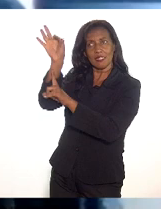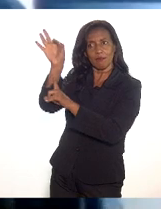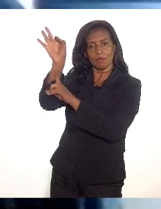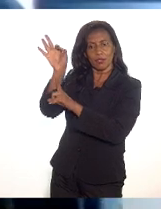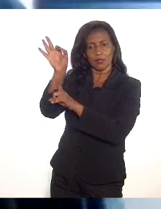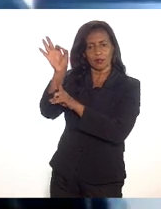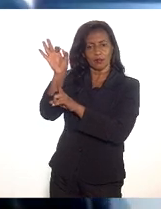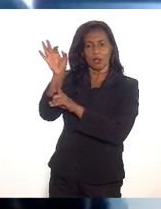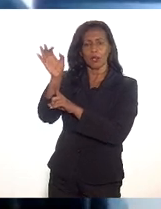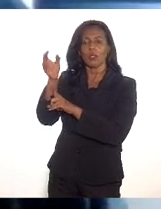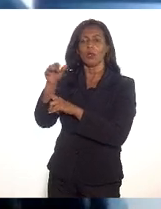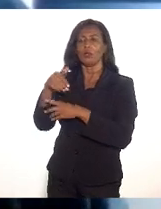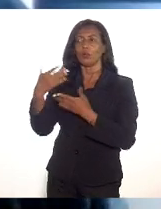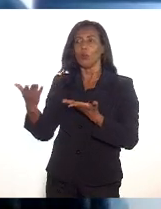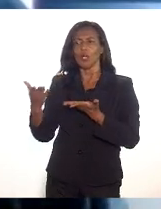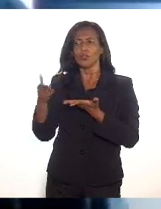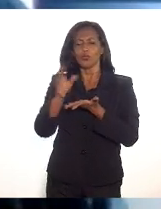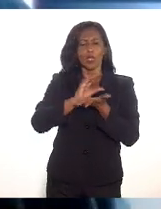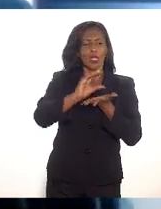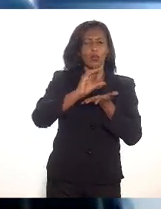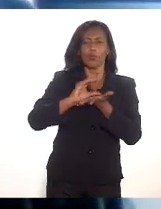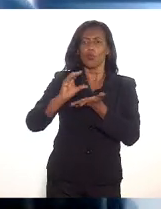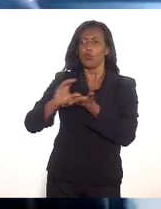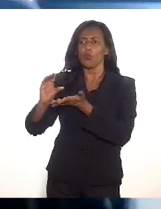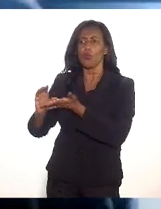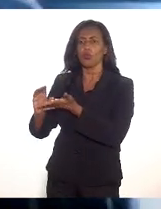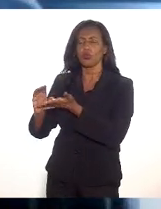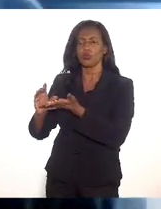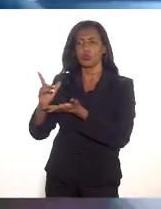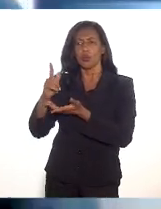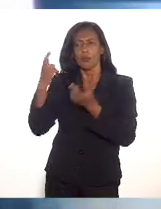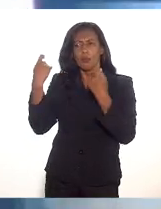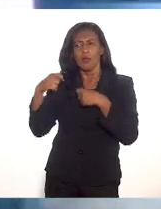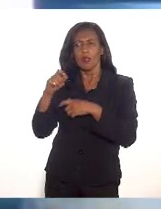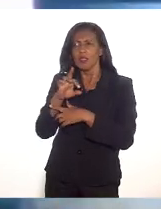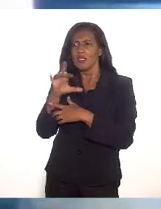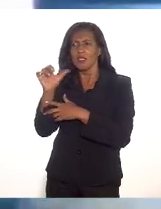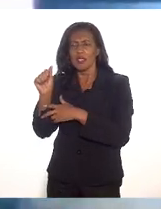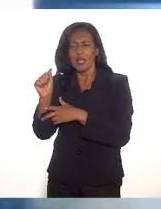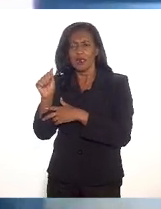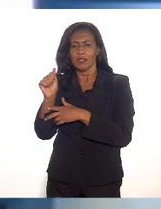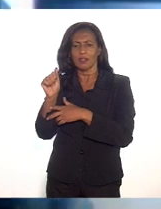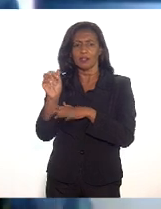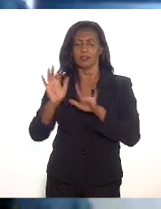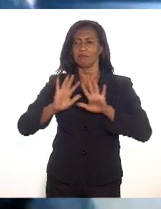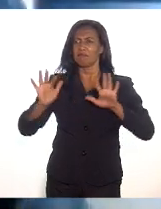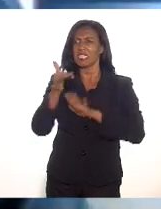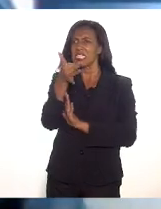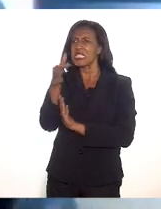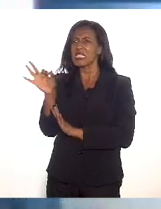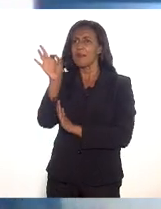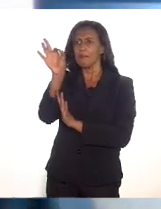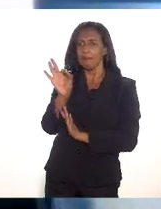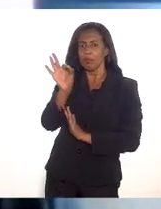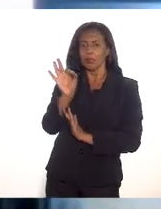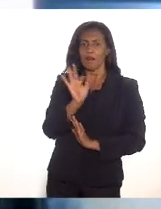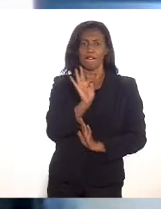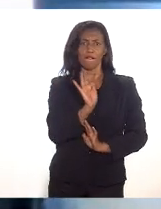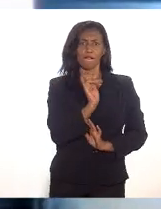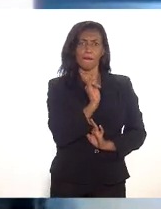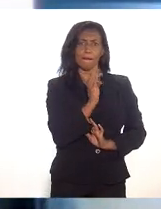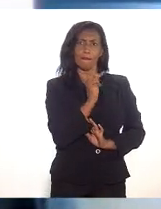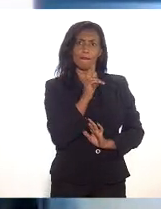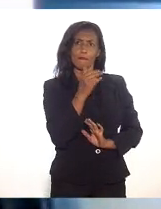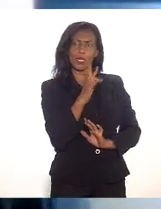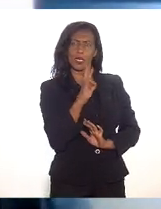recursos foram investidos pela própria SEDAI, Serafine? Zero. Foi tudo dinheiro do FECAM. 100% dinheiro do FECAM, do meio